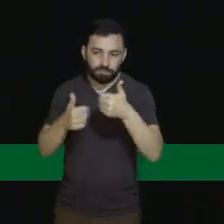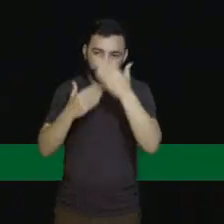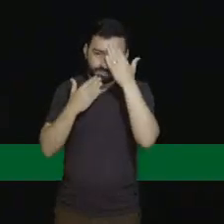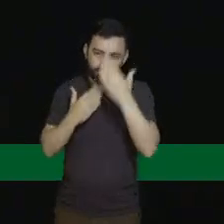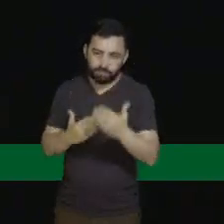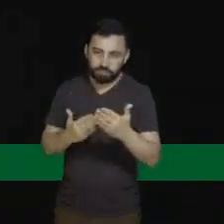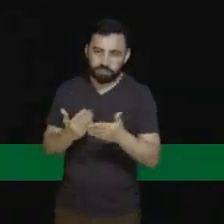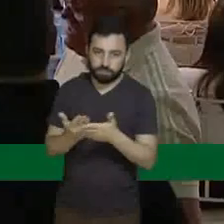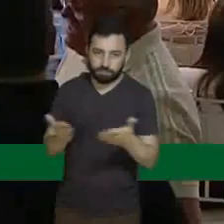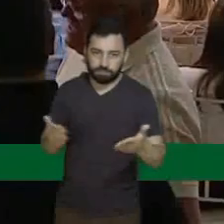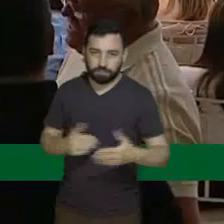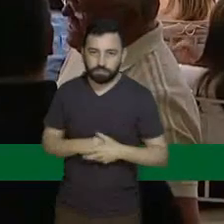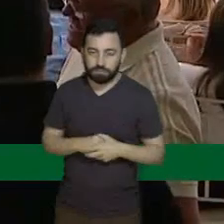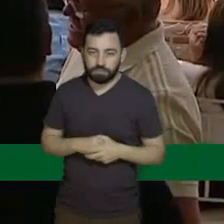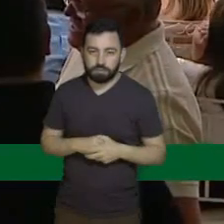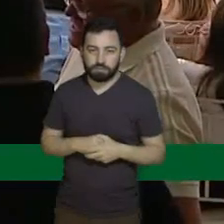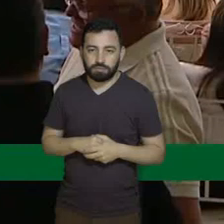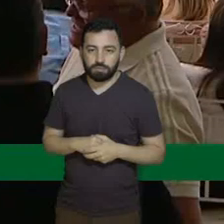obrigado.